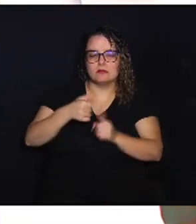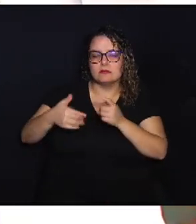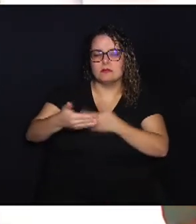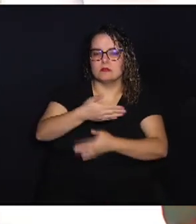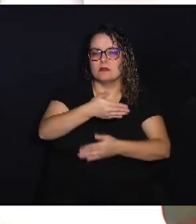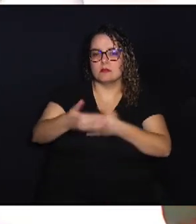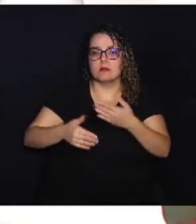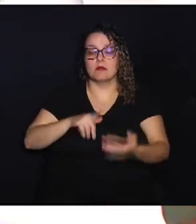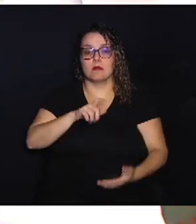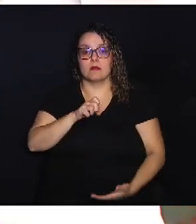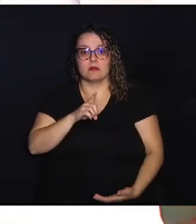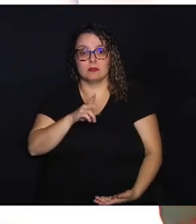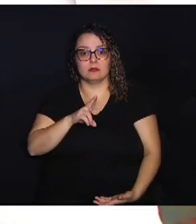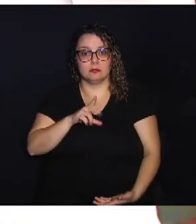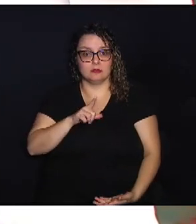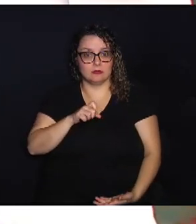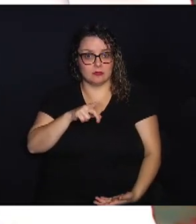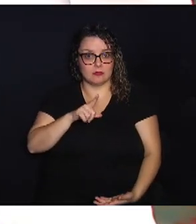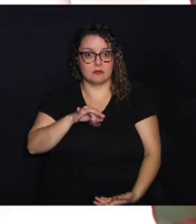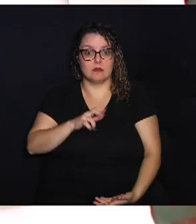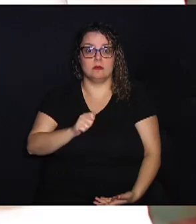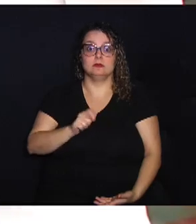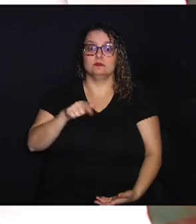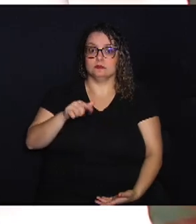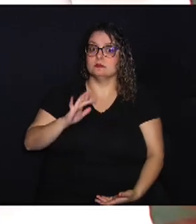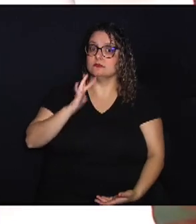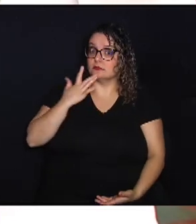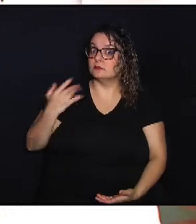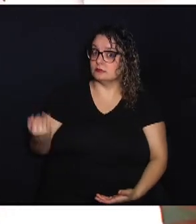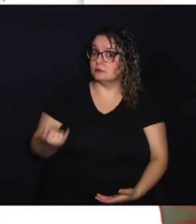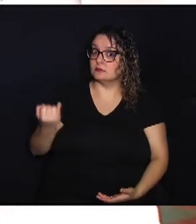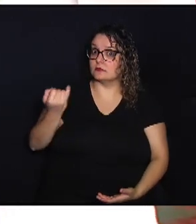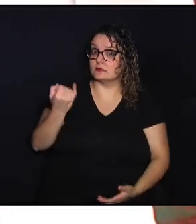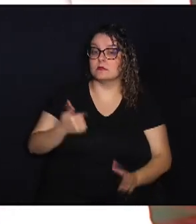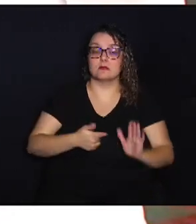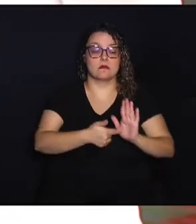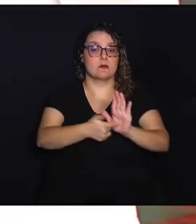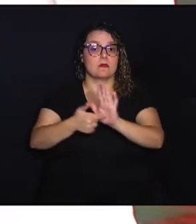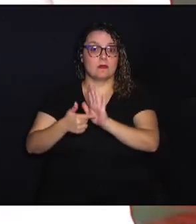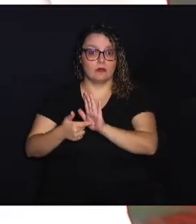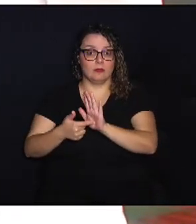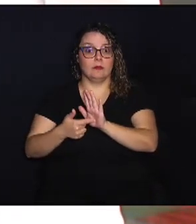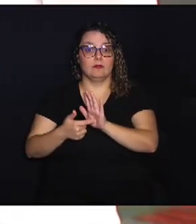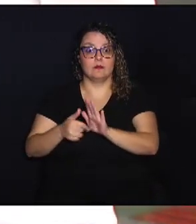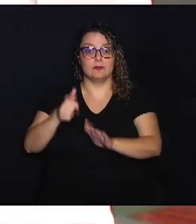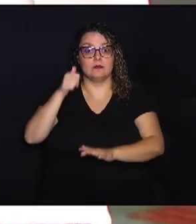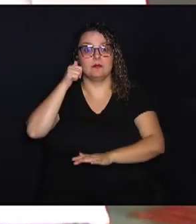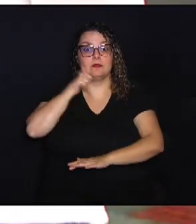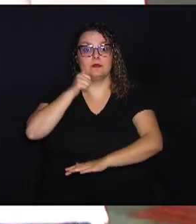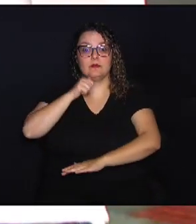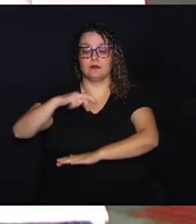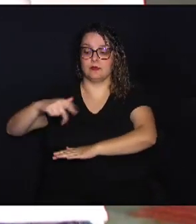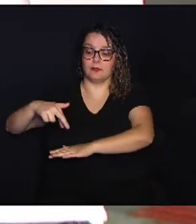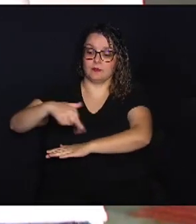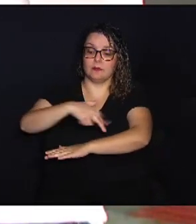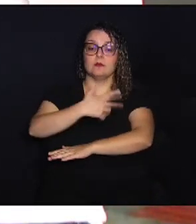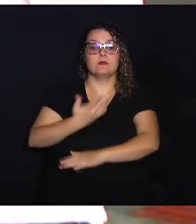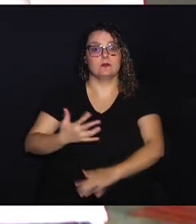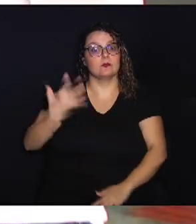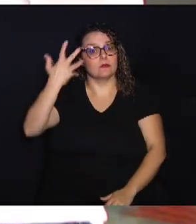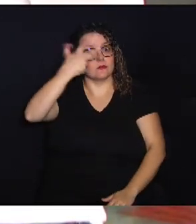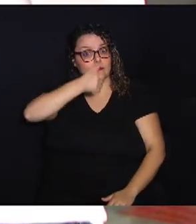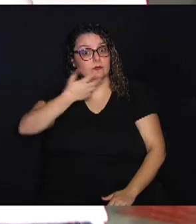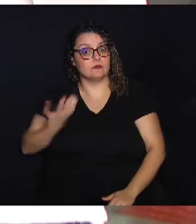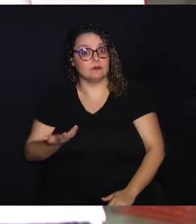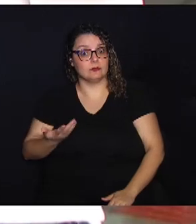para Laudelina de Campos Melo, era primordial justamente para mostrar as moças, as meninas bonitas, que muitas